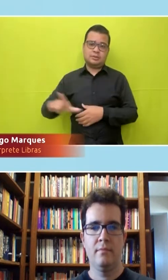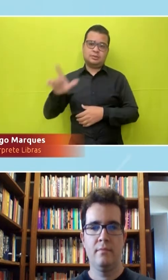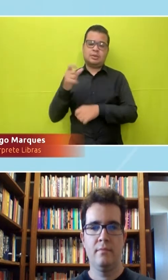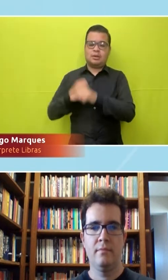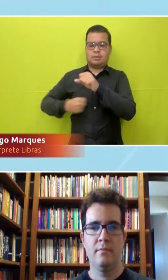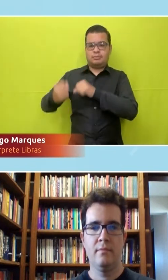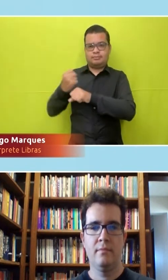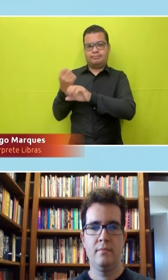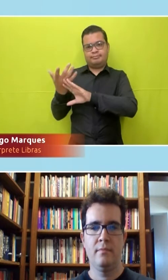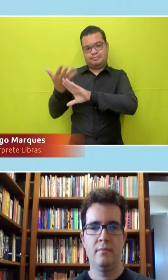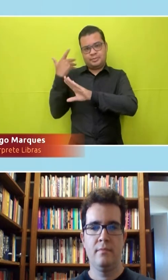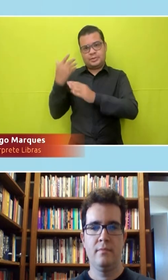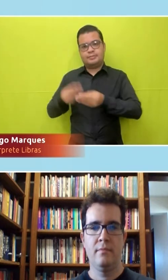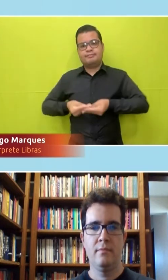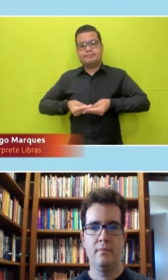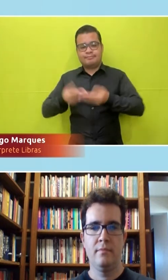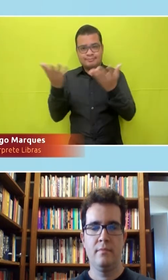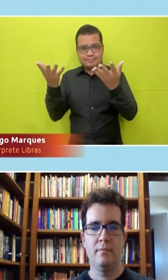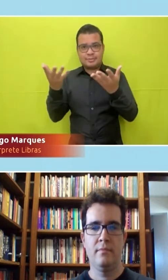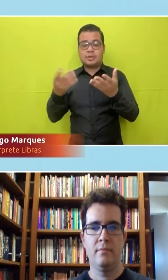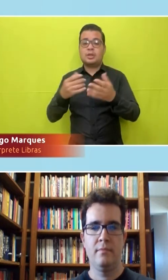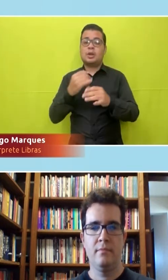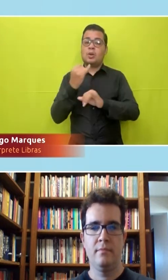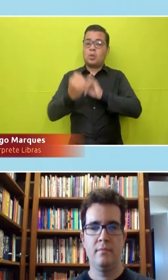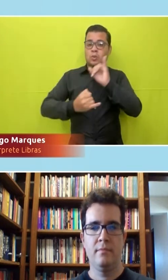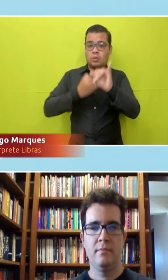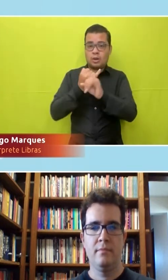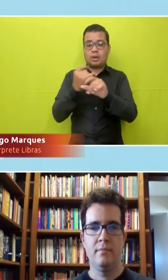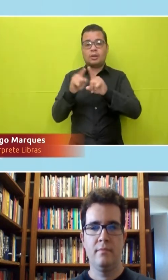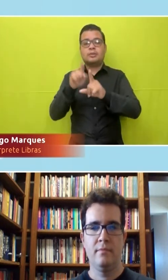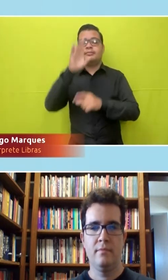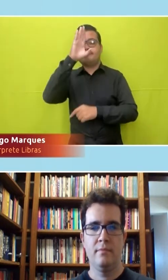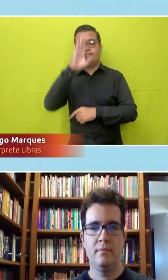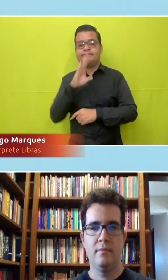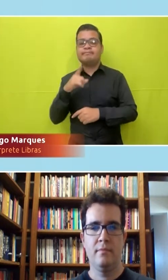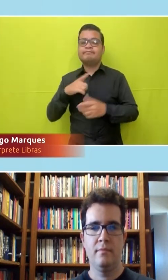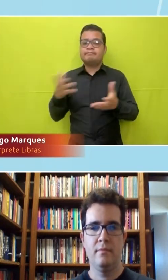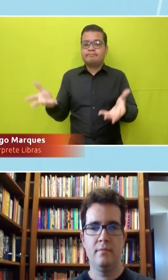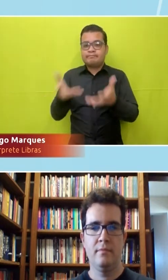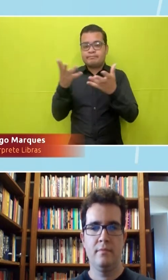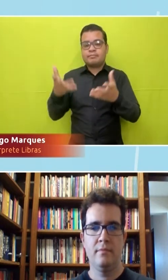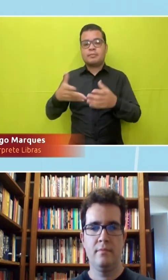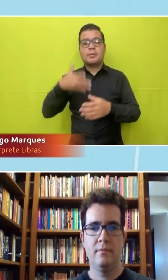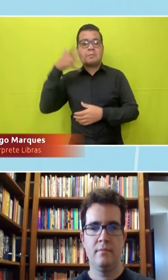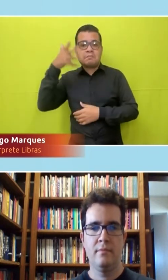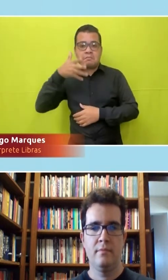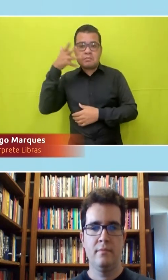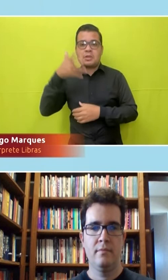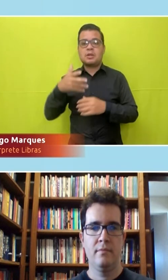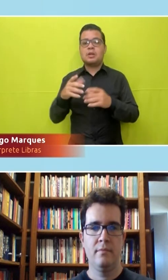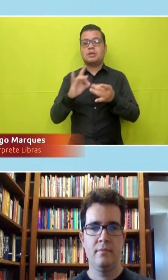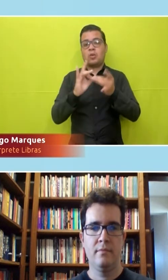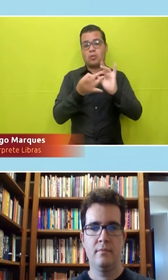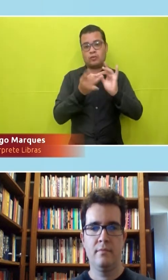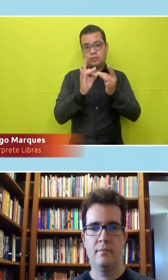de forma online e gratuita, e que promoveu palestras, oficinas e também um concurso literário que selecionou obras, contos